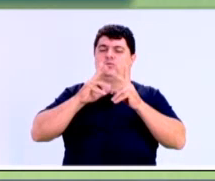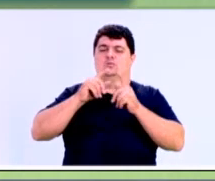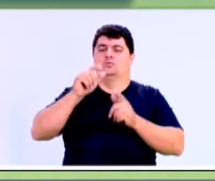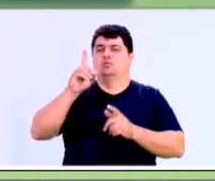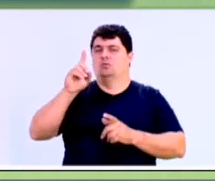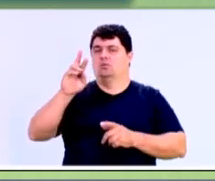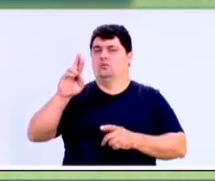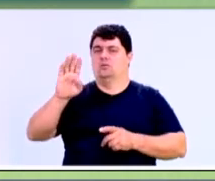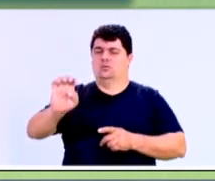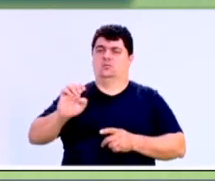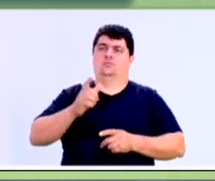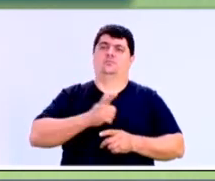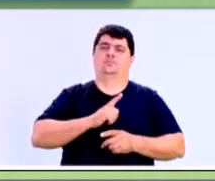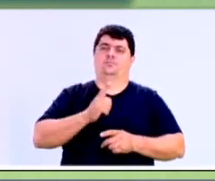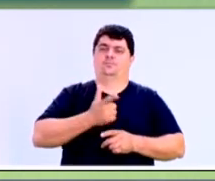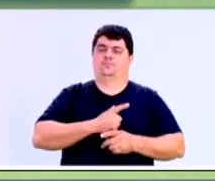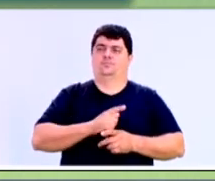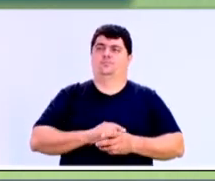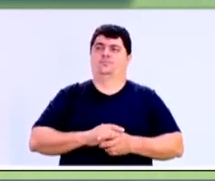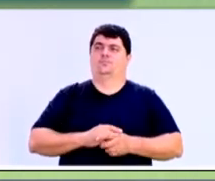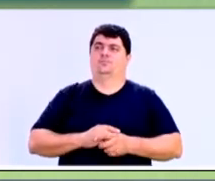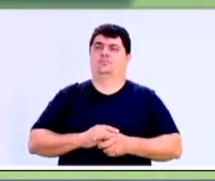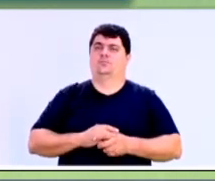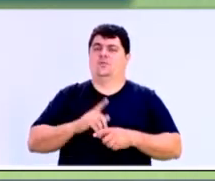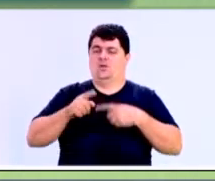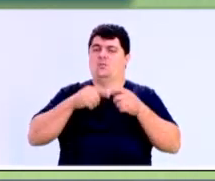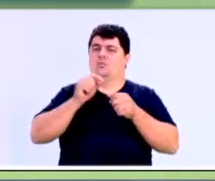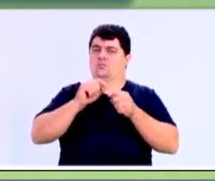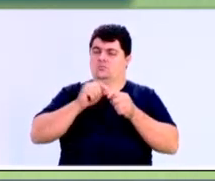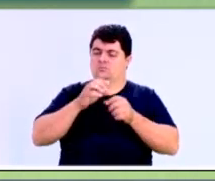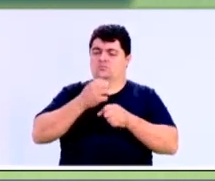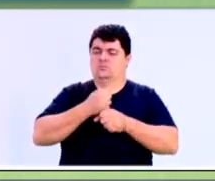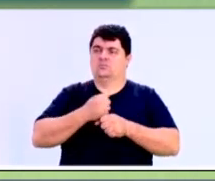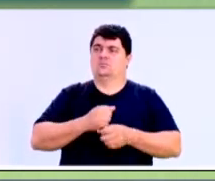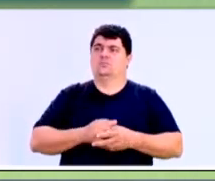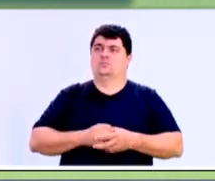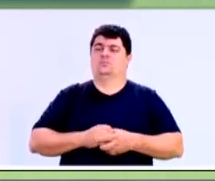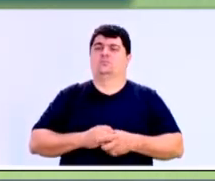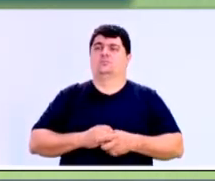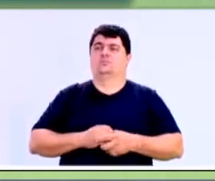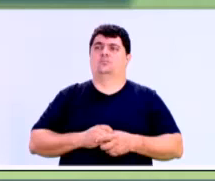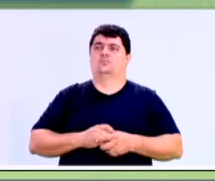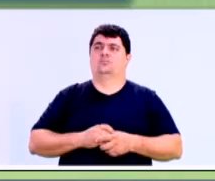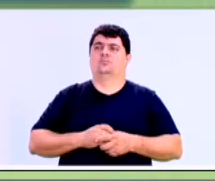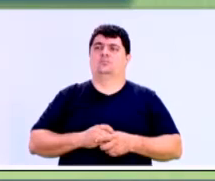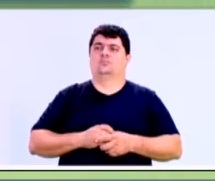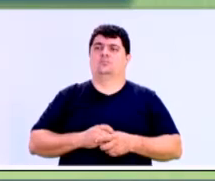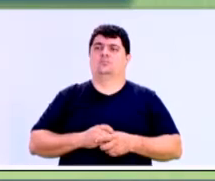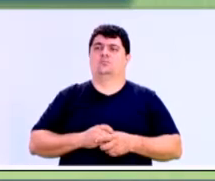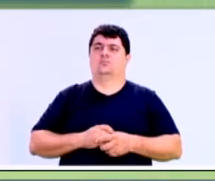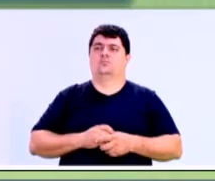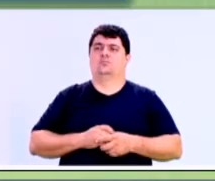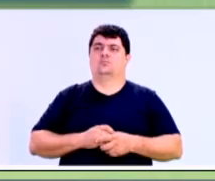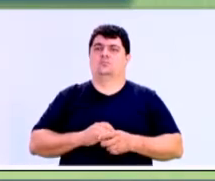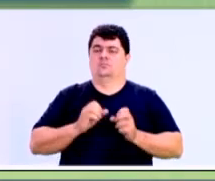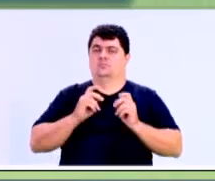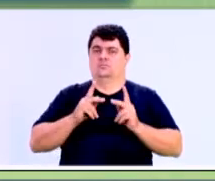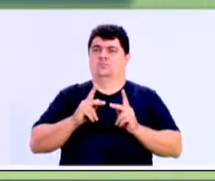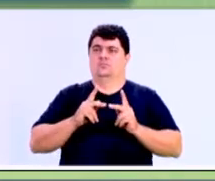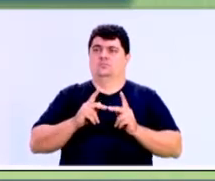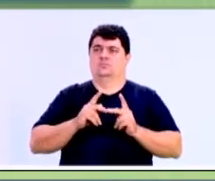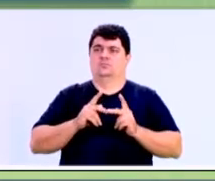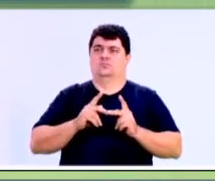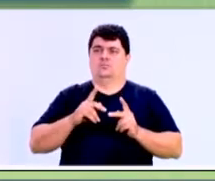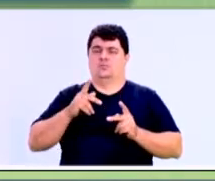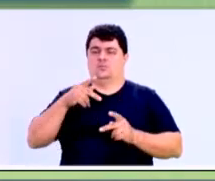do resultado do exercício. Daqui a pouco a gente vai falar alguma coisa sobre essas vendas na hora do cálculo, correto? Então esse